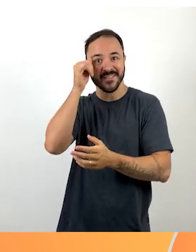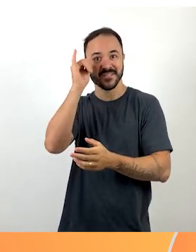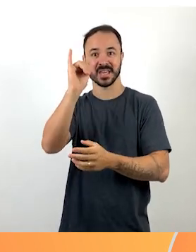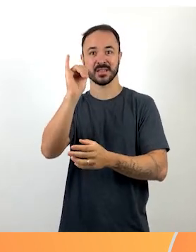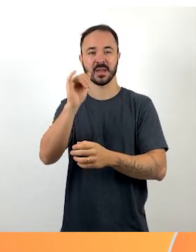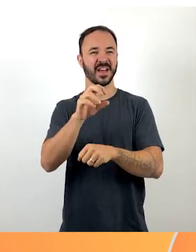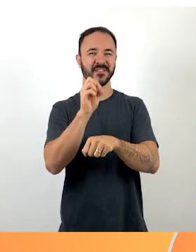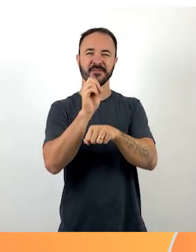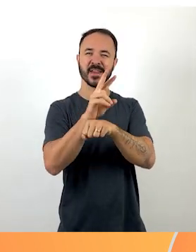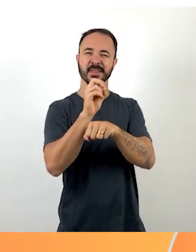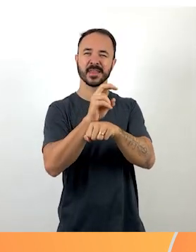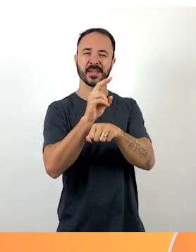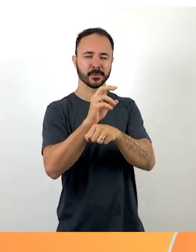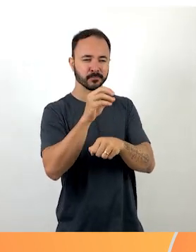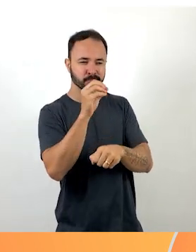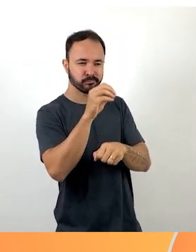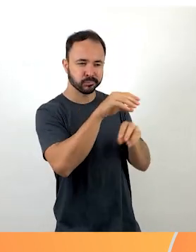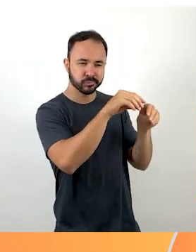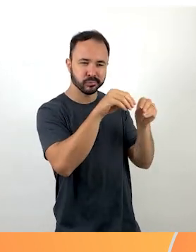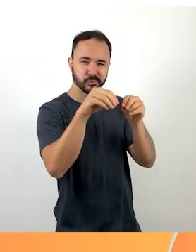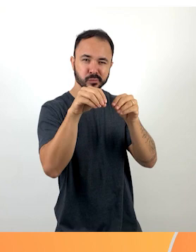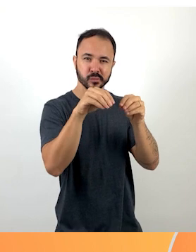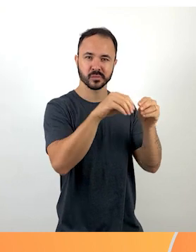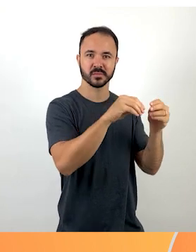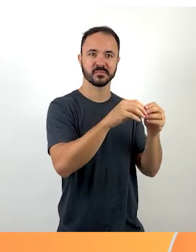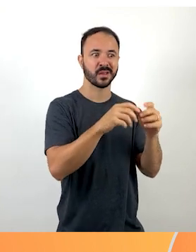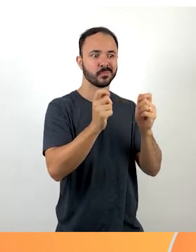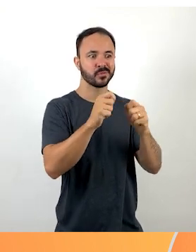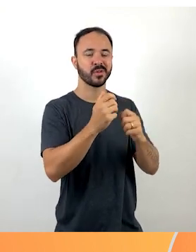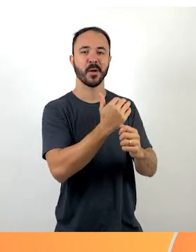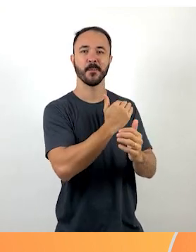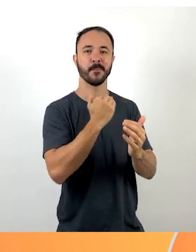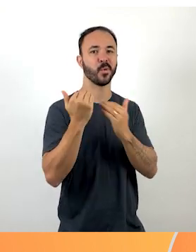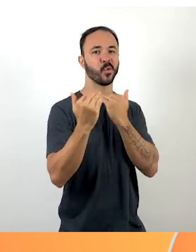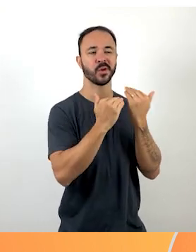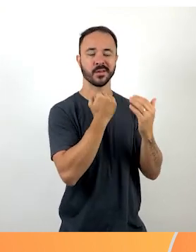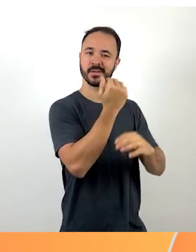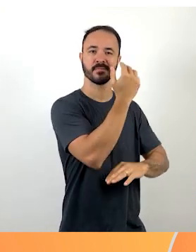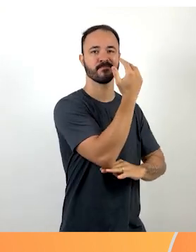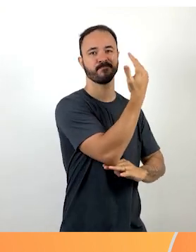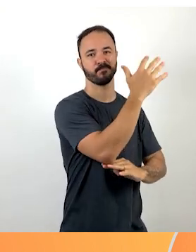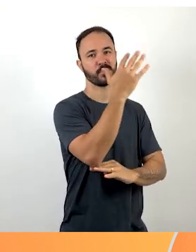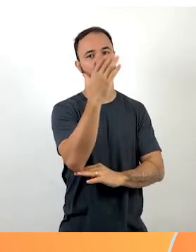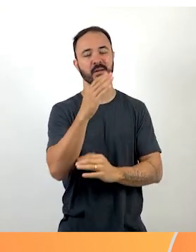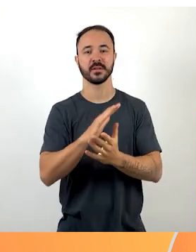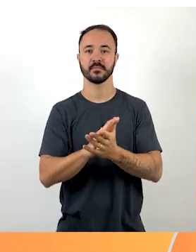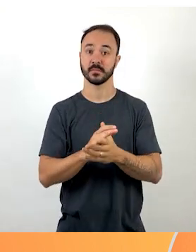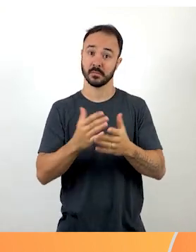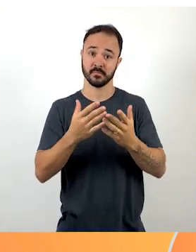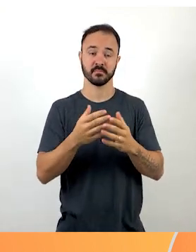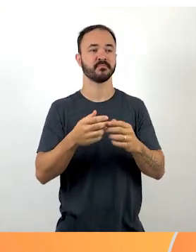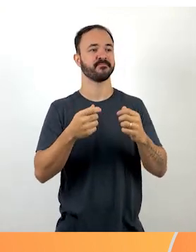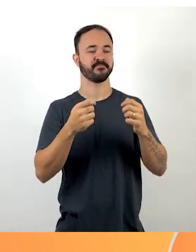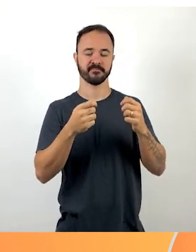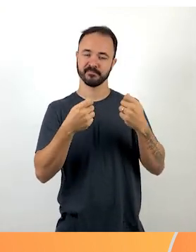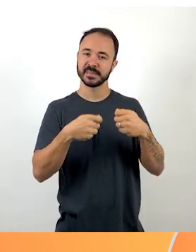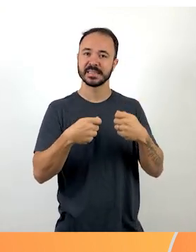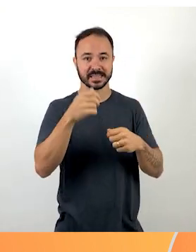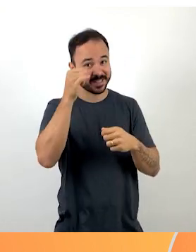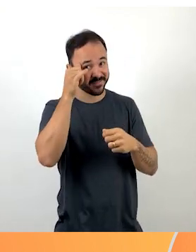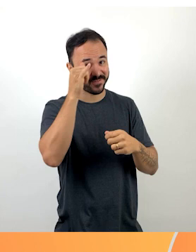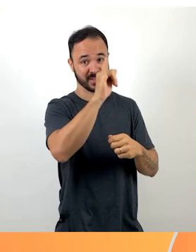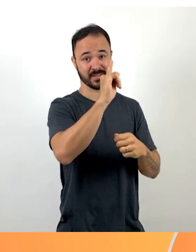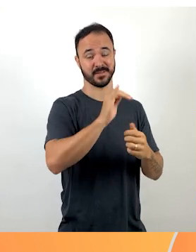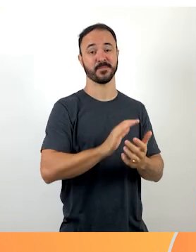não contamina a água. Alguns resíduos químicos acabam contaminando os lençóis subterrâneos de água. E no cultivo orgânico isso não é